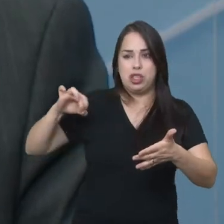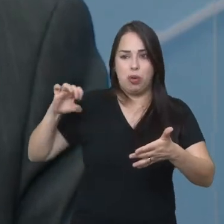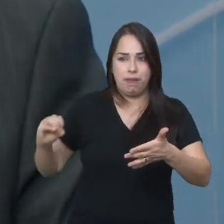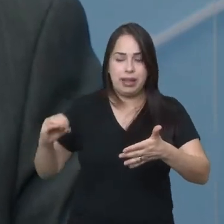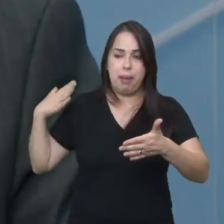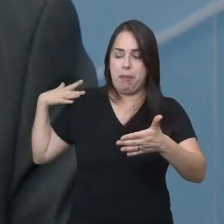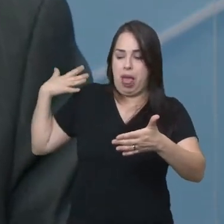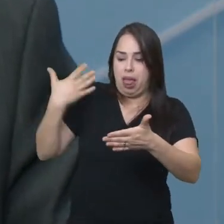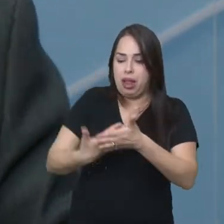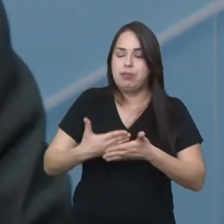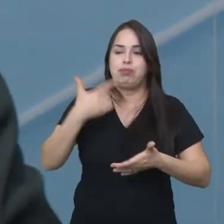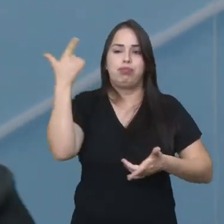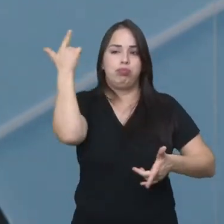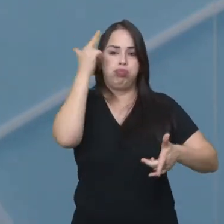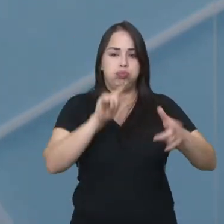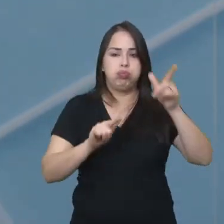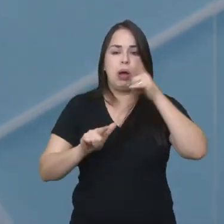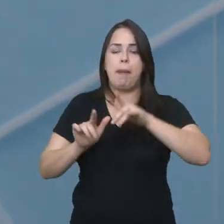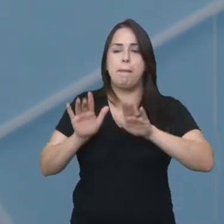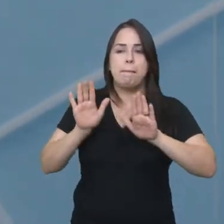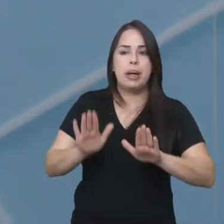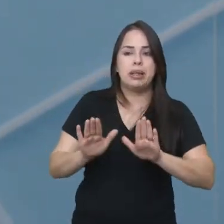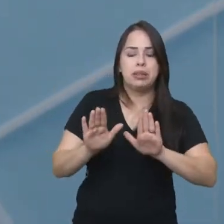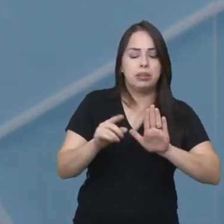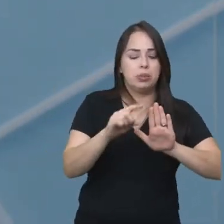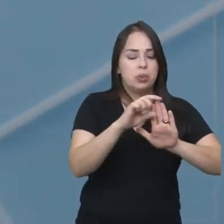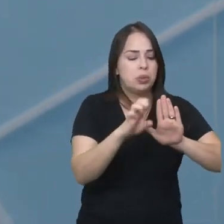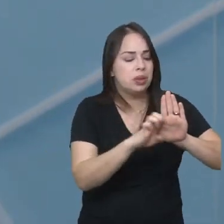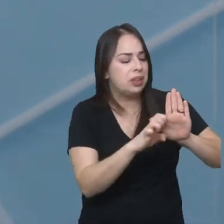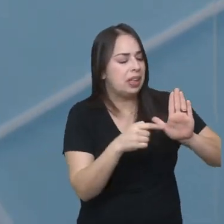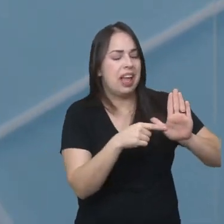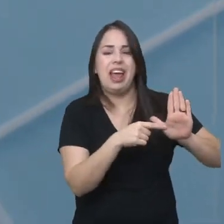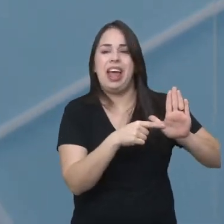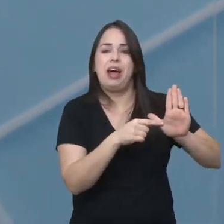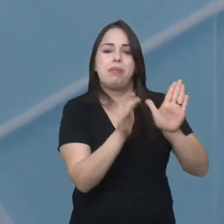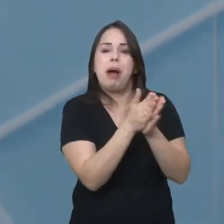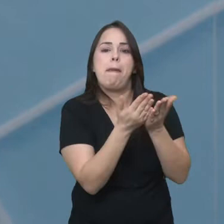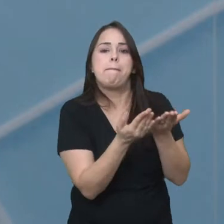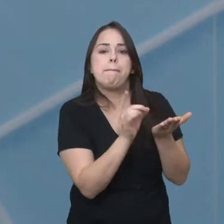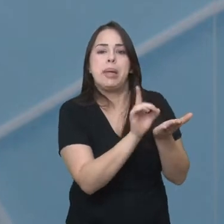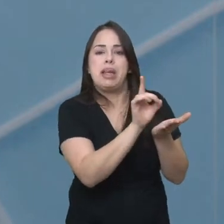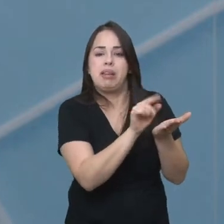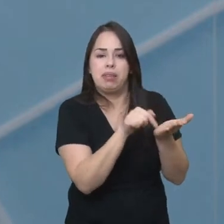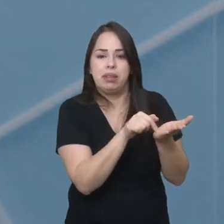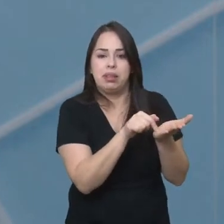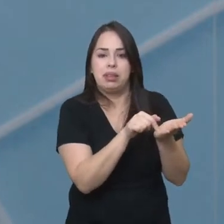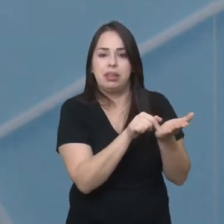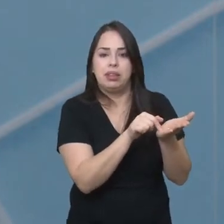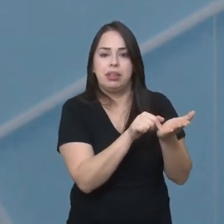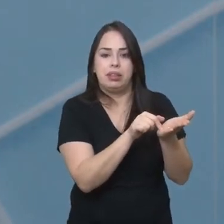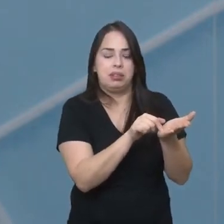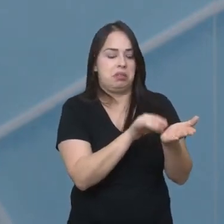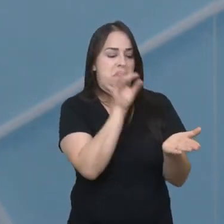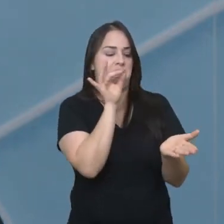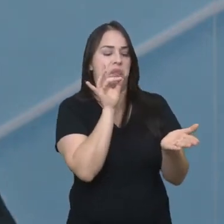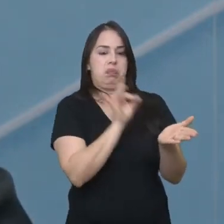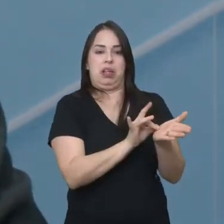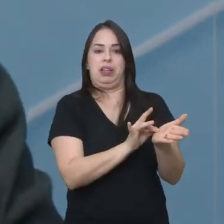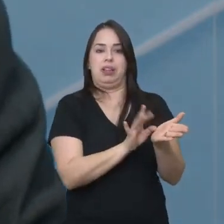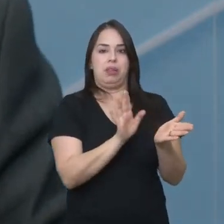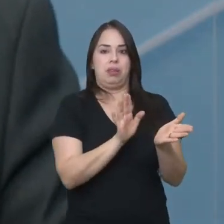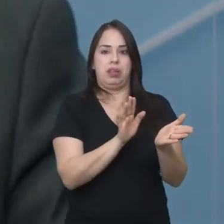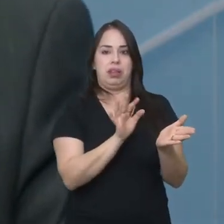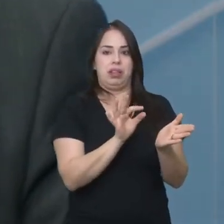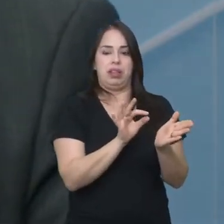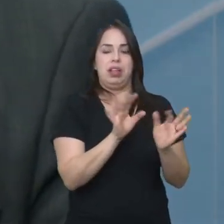cá. Né? Então, assim, o Estatuto não deve ser visto como uma bíblia, como uma cláusula pétrea, porque a sociedade é